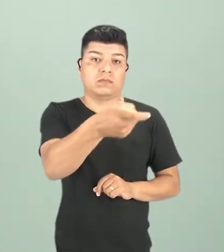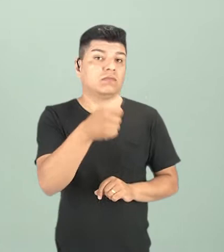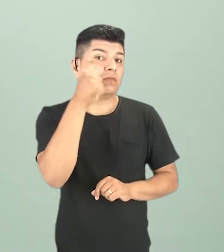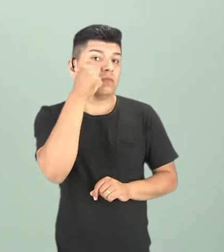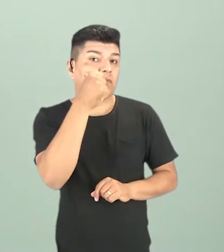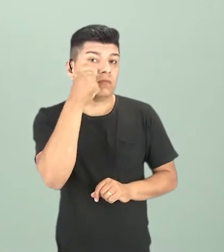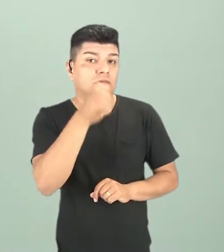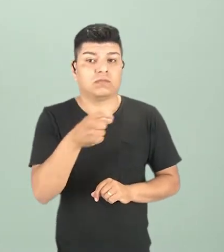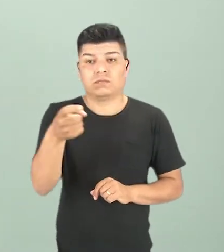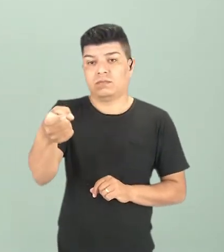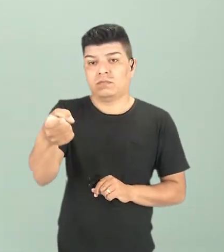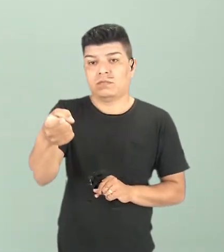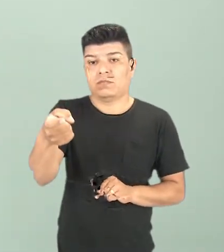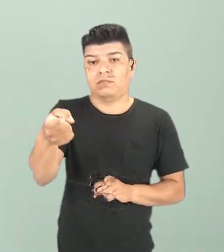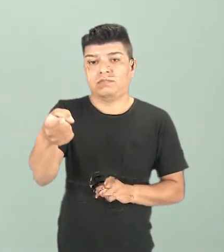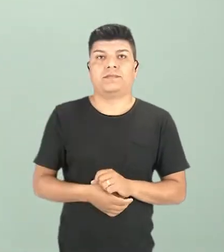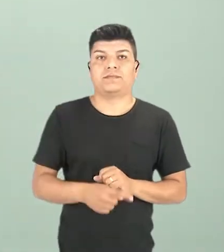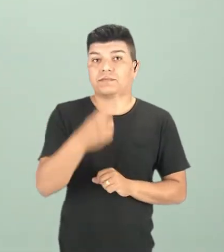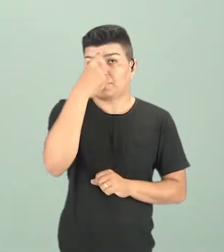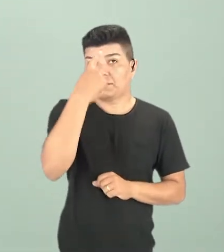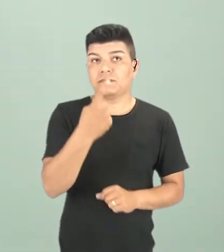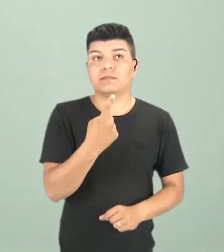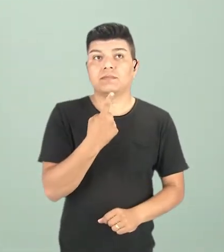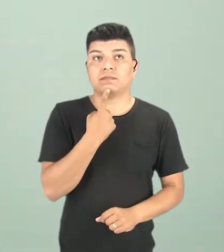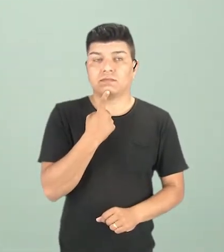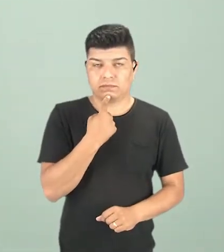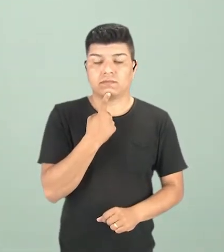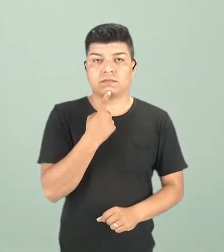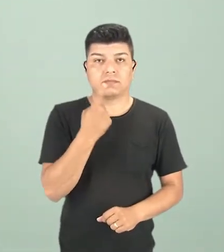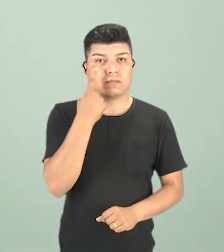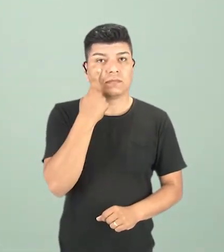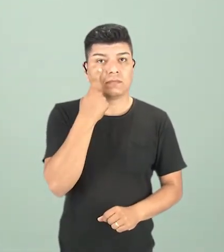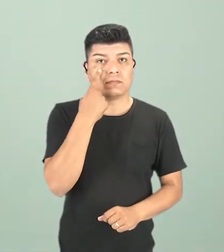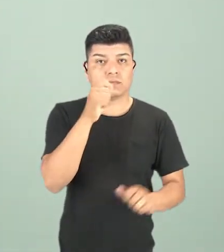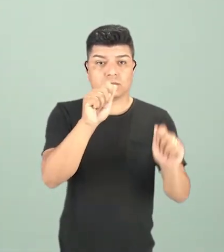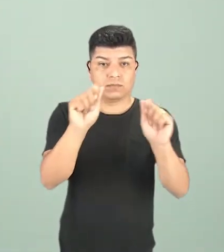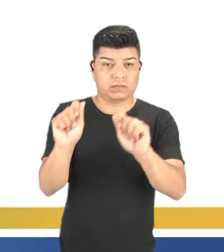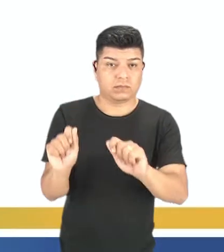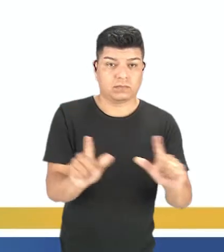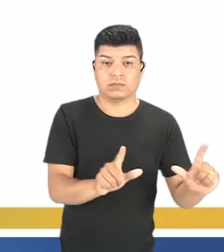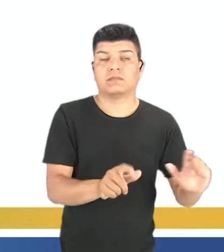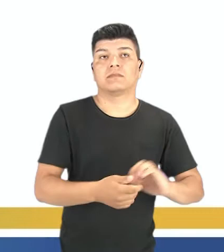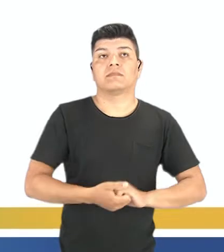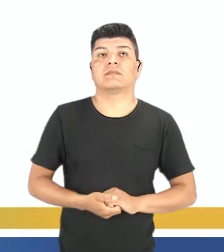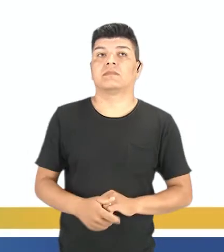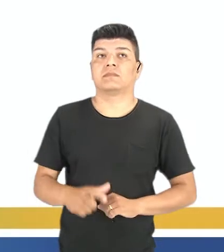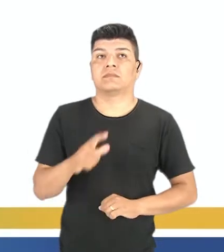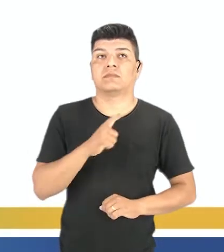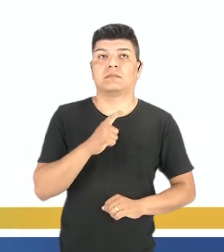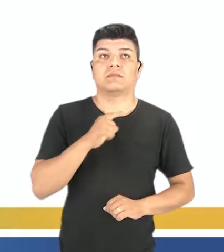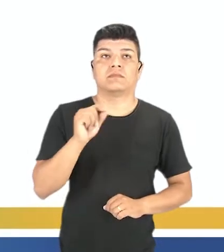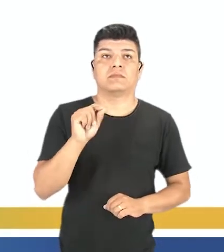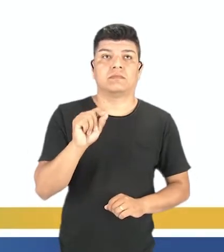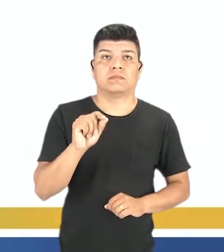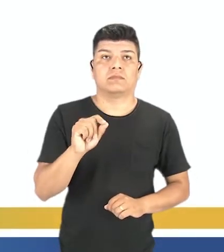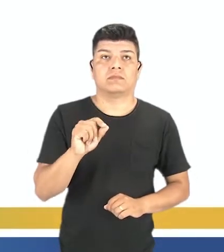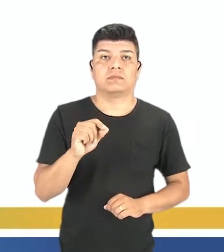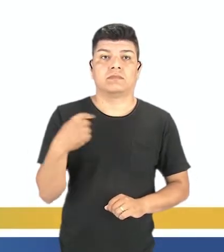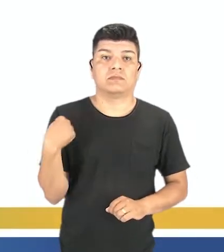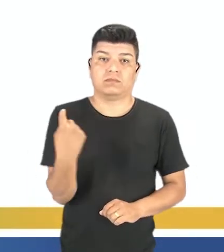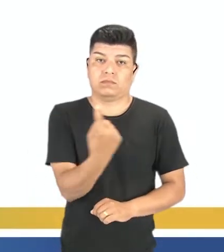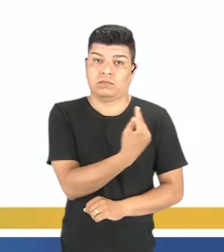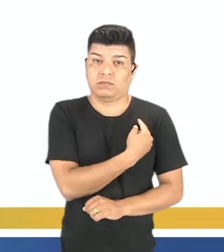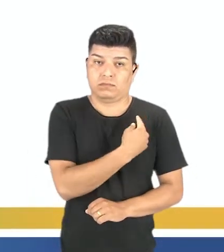bem? Então, nessa imagem que vocês podem ver aí na tela, a gente tem a configuração do